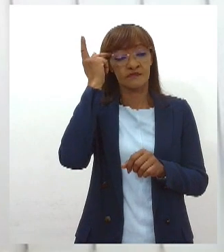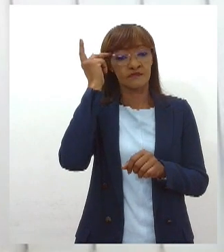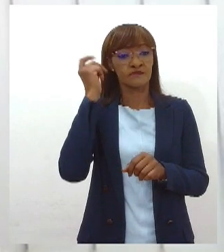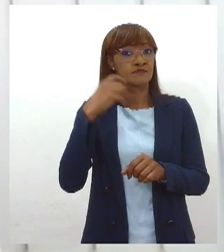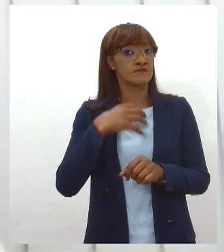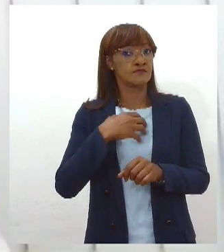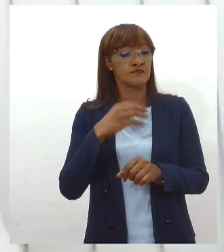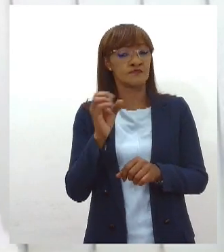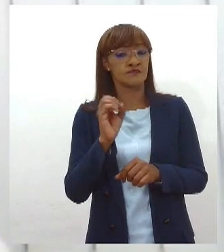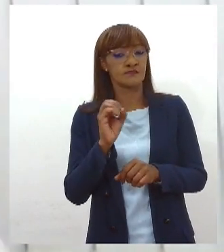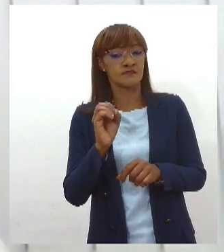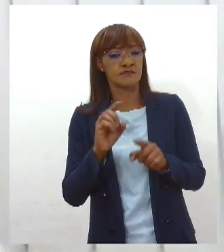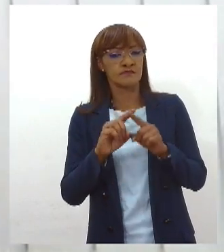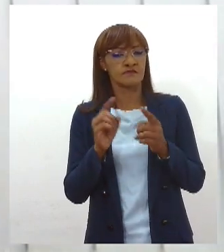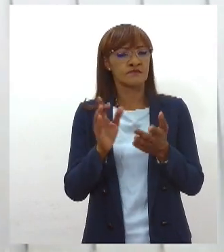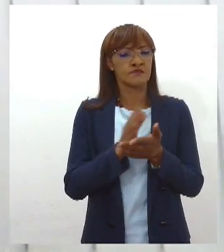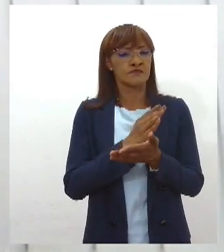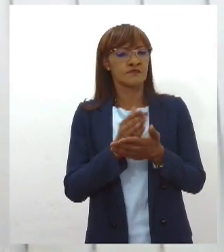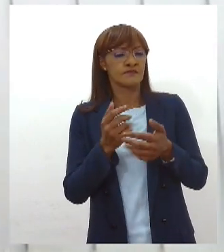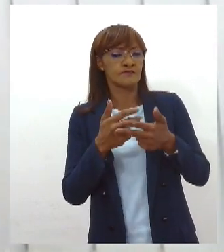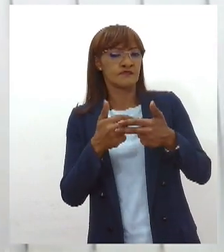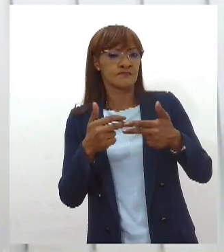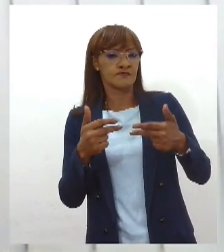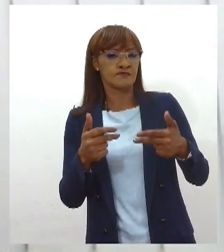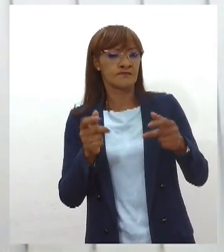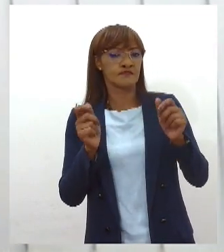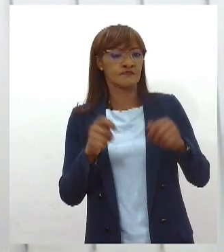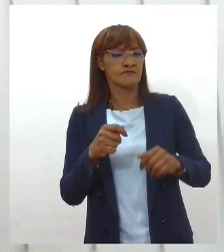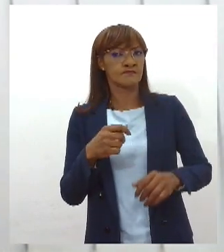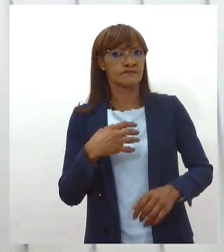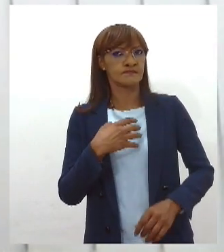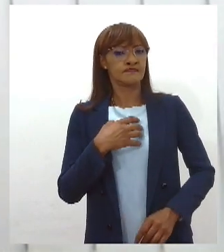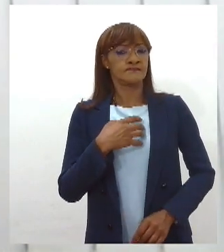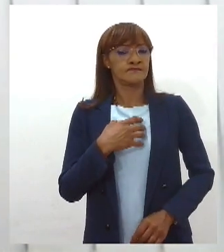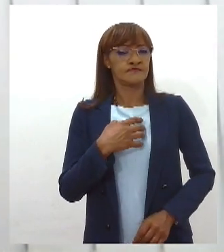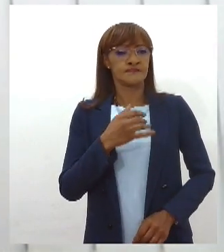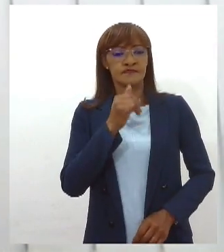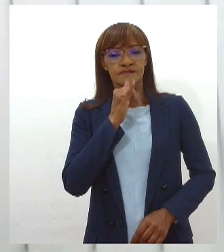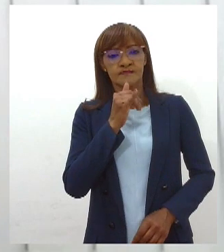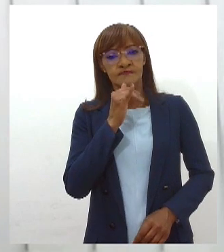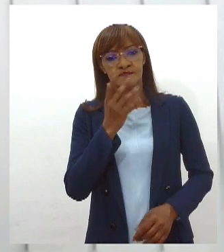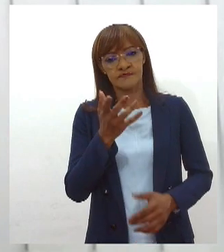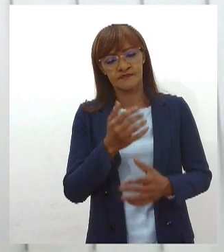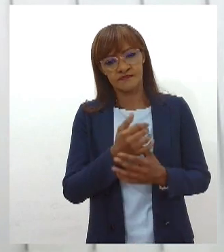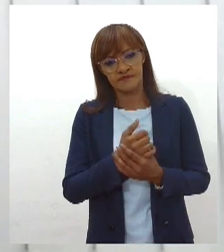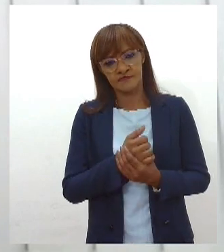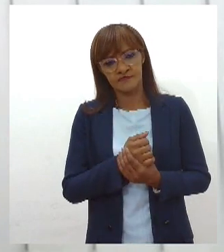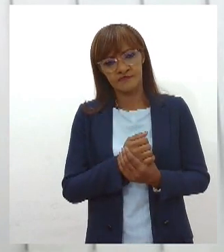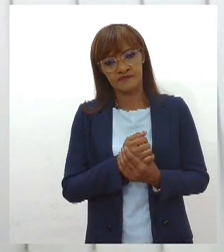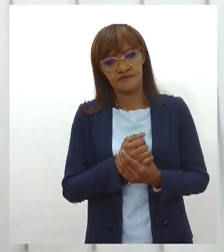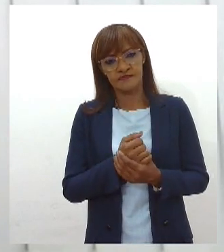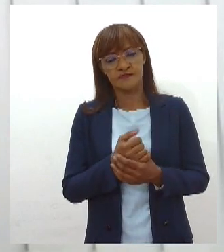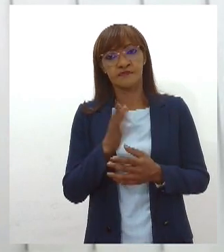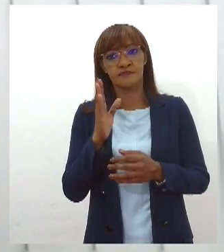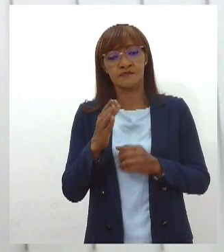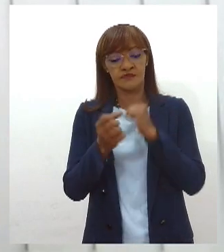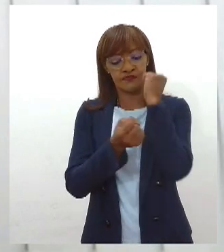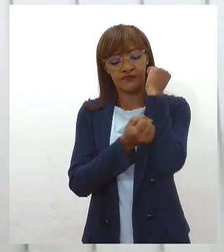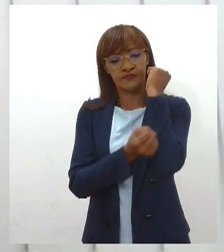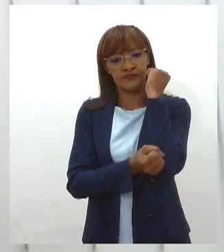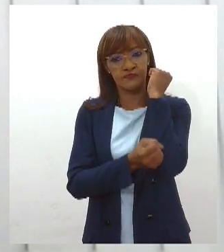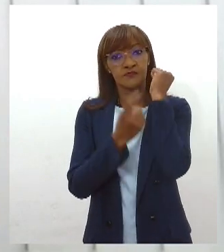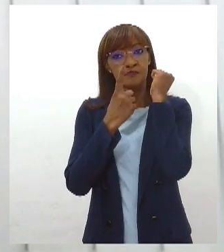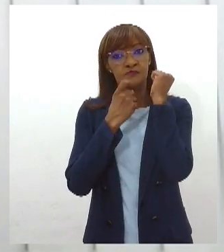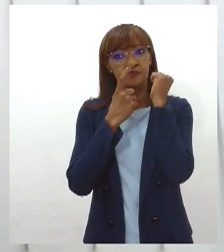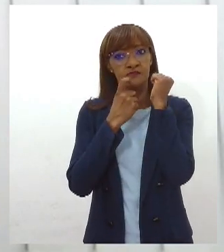sintomas eles podem atentar para a pessoa, que são sangramento nas fezes, né? Não é tão comum,